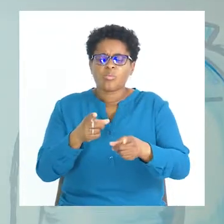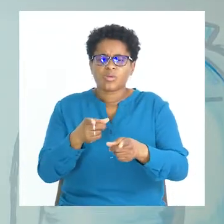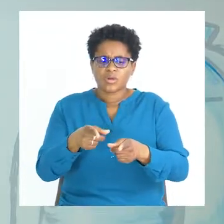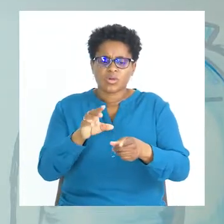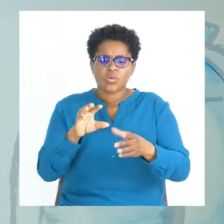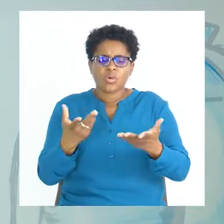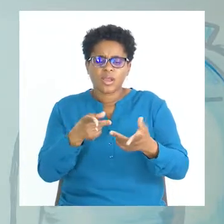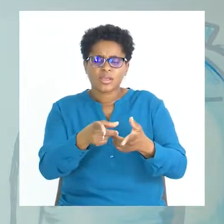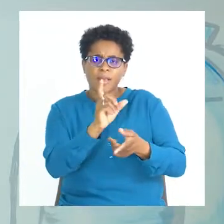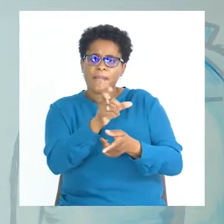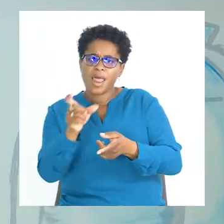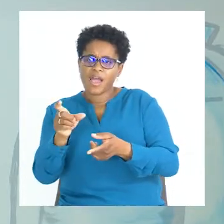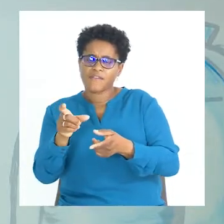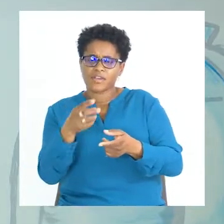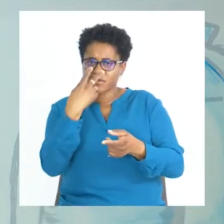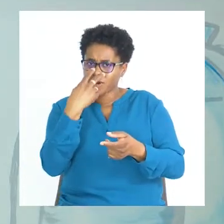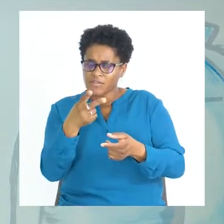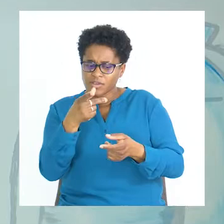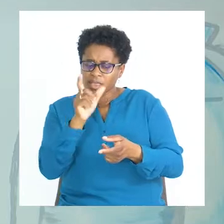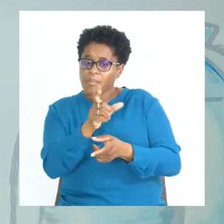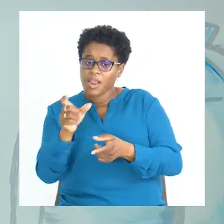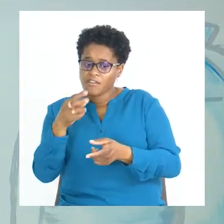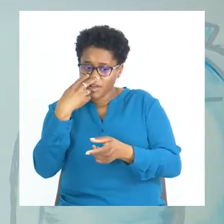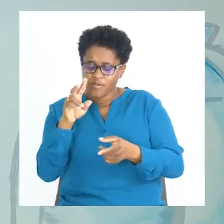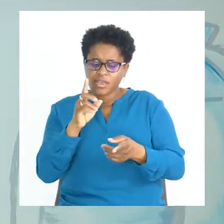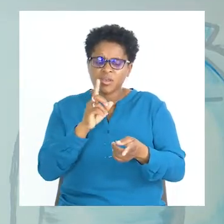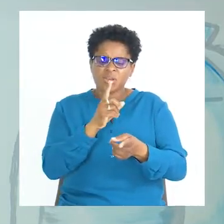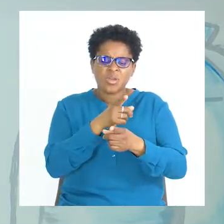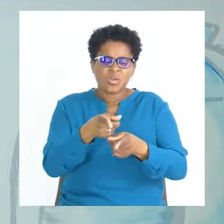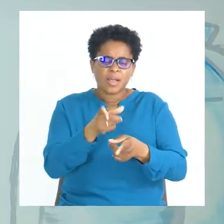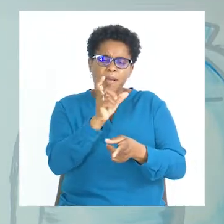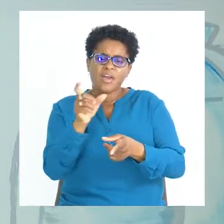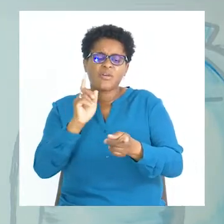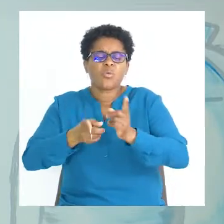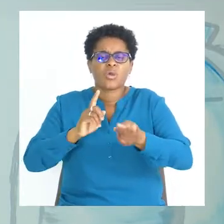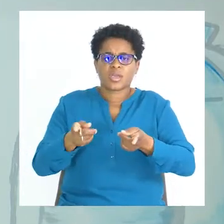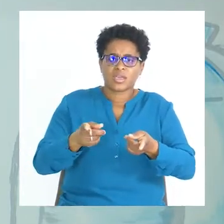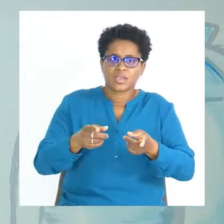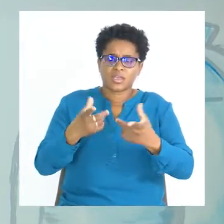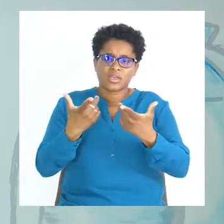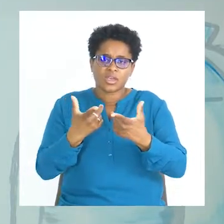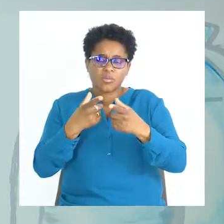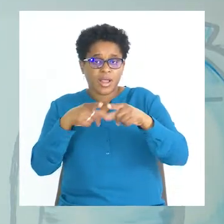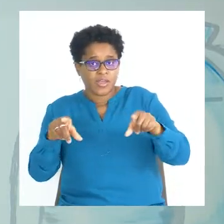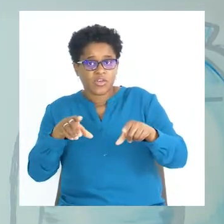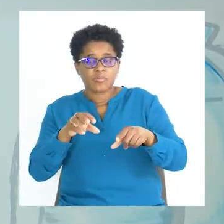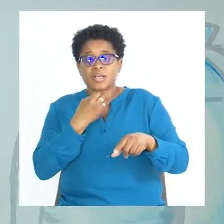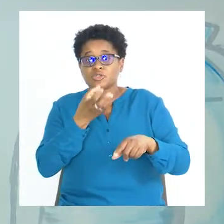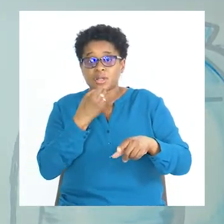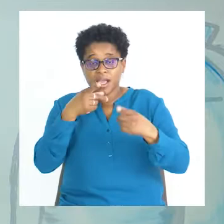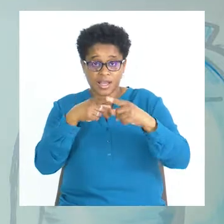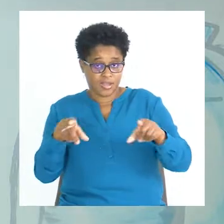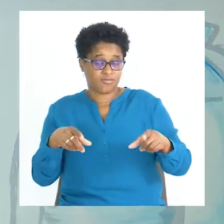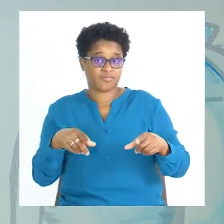palavra. Repara que é a palavra e vais procurar o significado da palavra. Então, é a língua para justificar a língua ou então para explicar a língua. Aí,